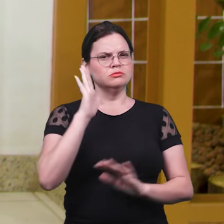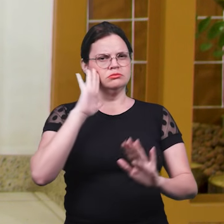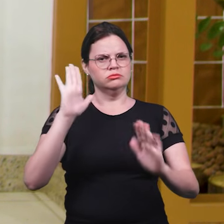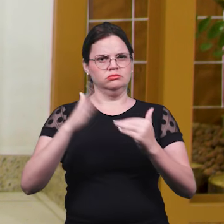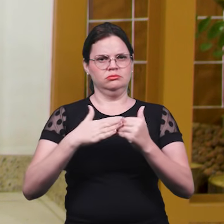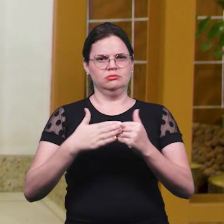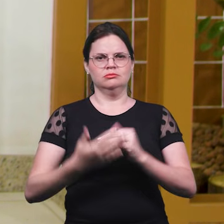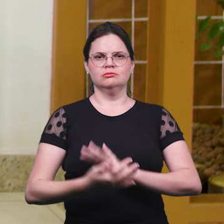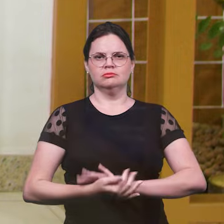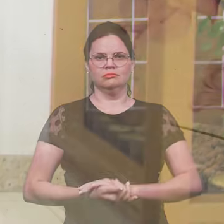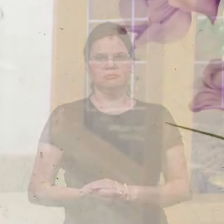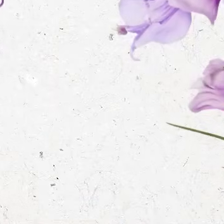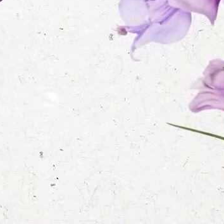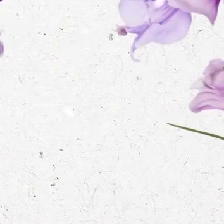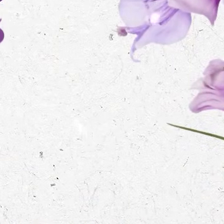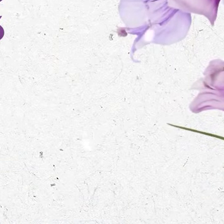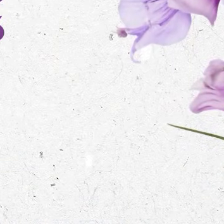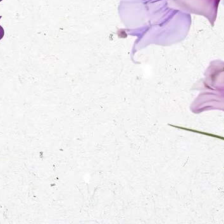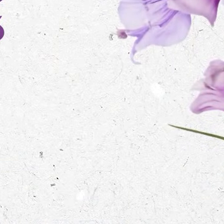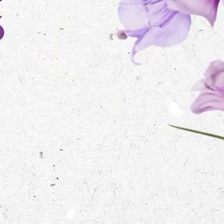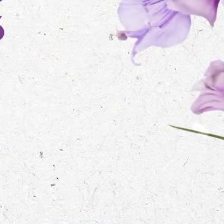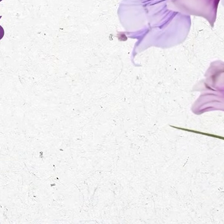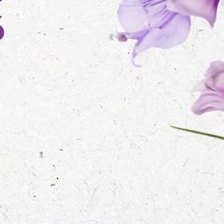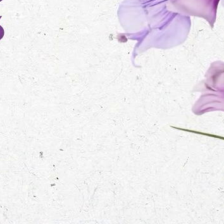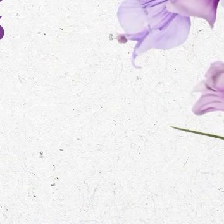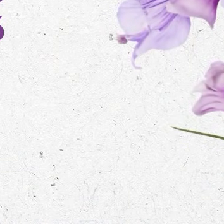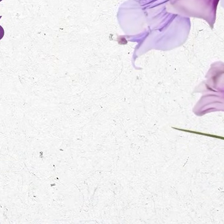só entre você e o Senhor.